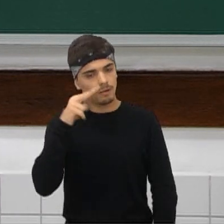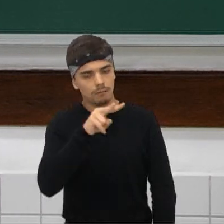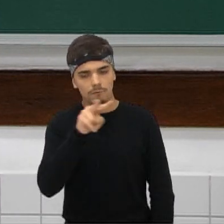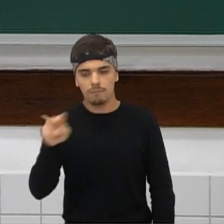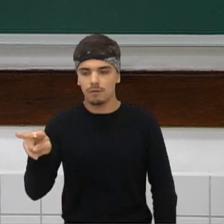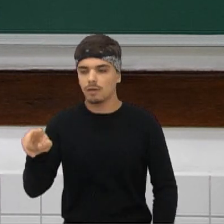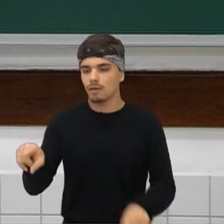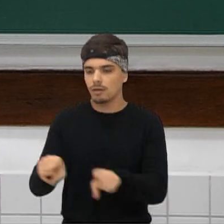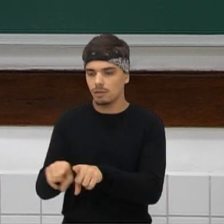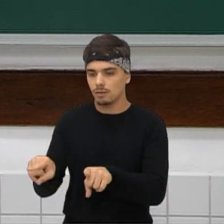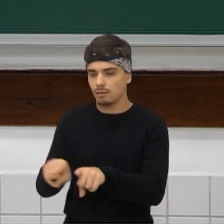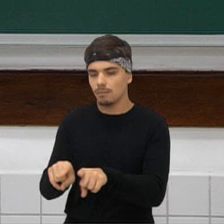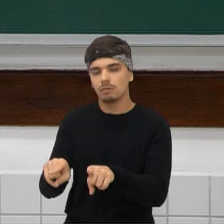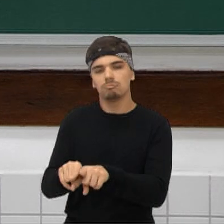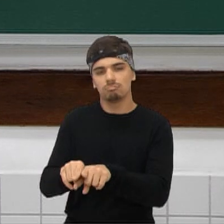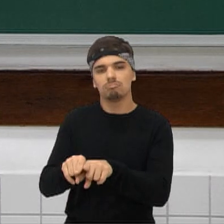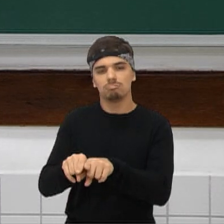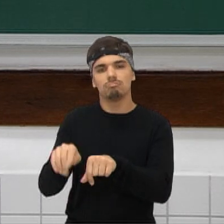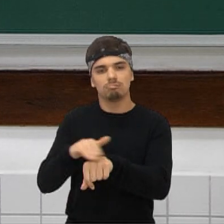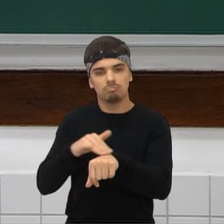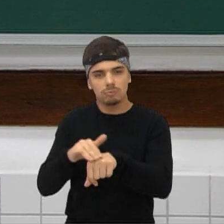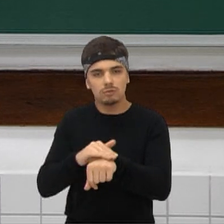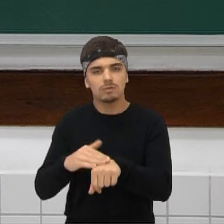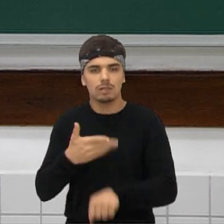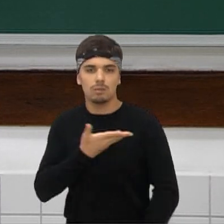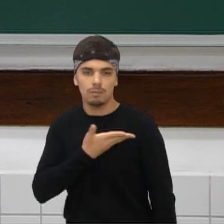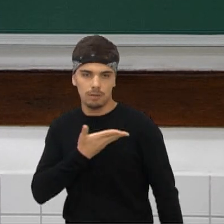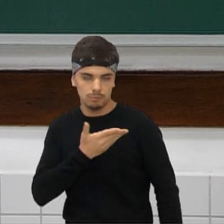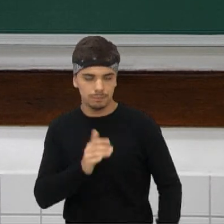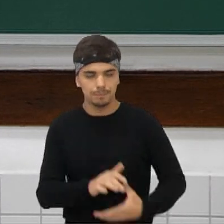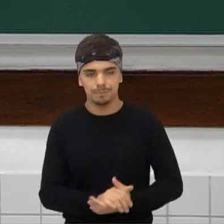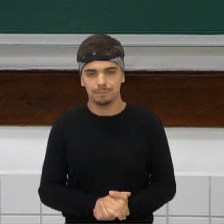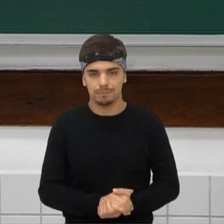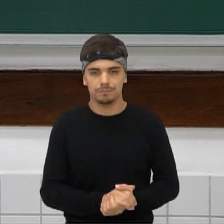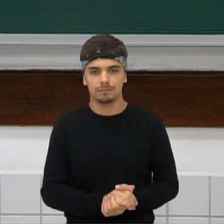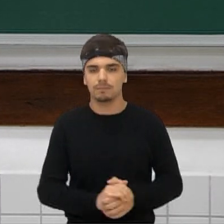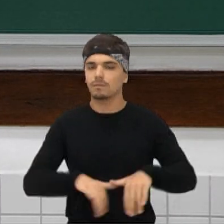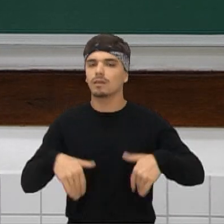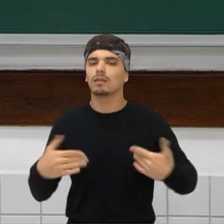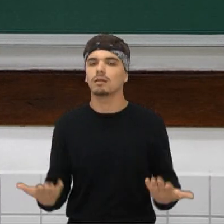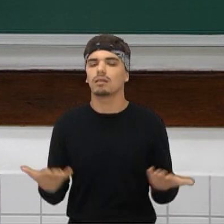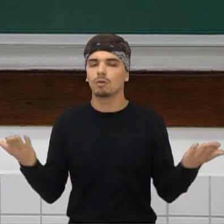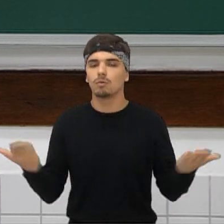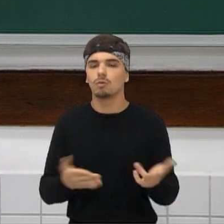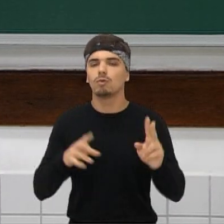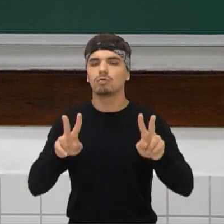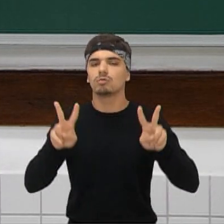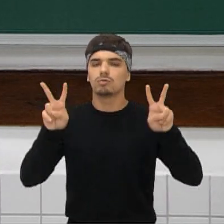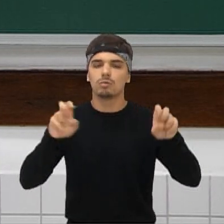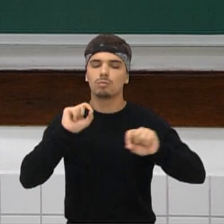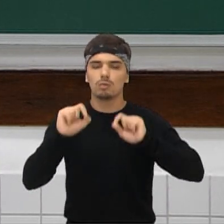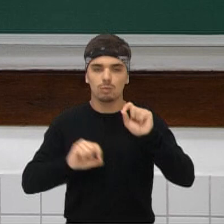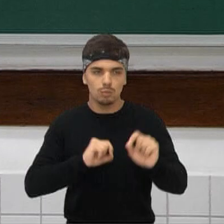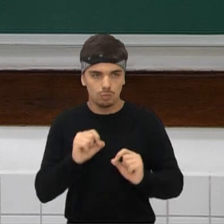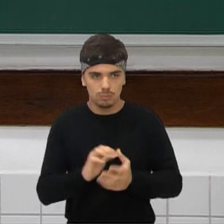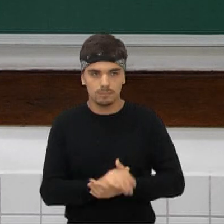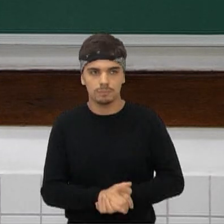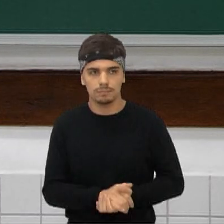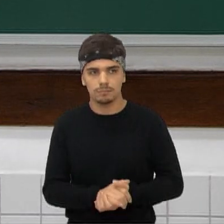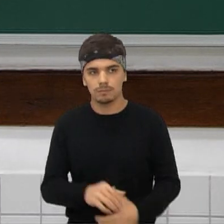tirar dúvidas e falar um pouquinho com os colegas, tá bom? Então vamos ver o que nós temos para hoje.